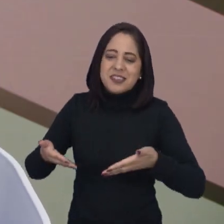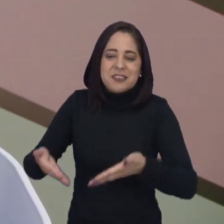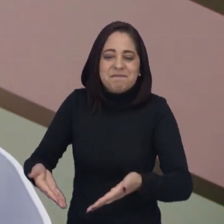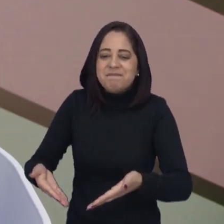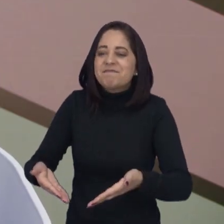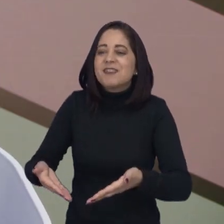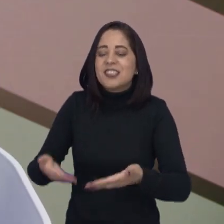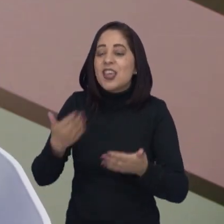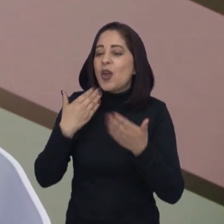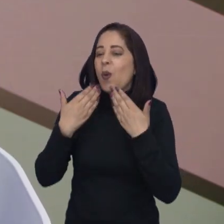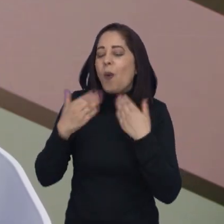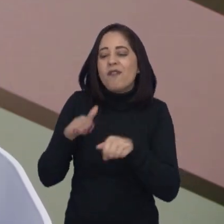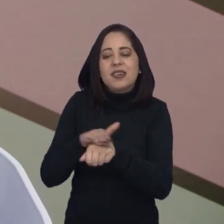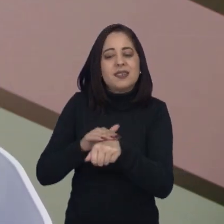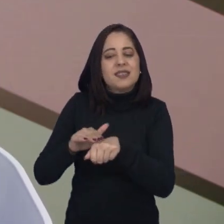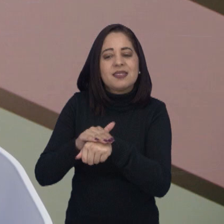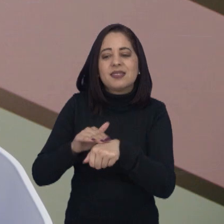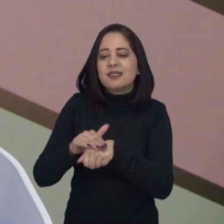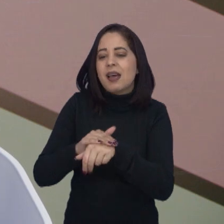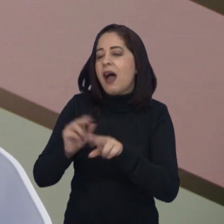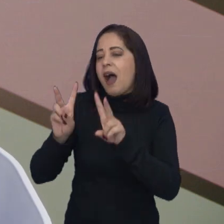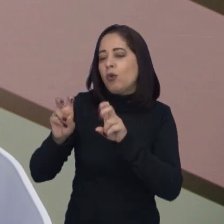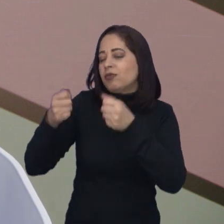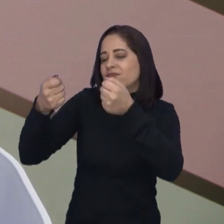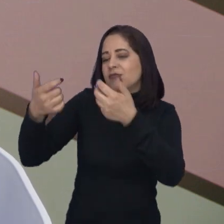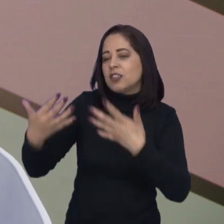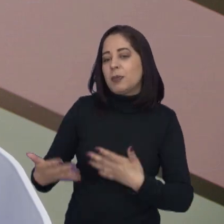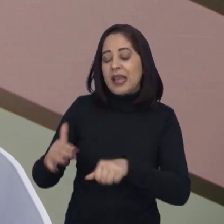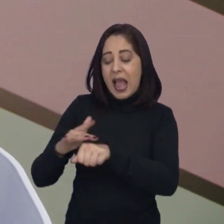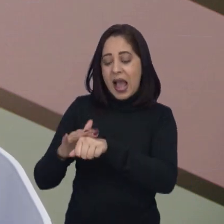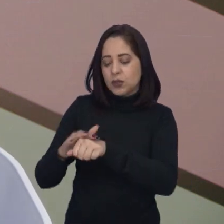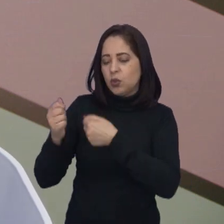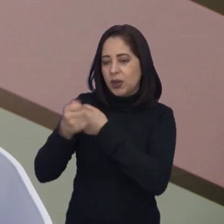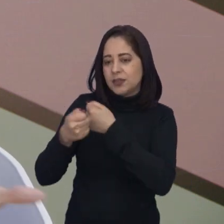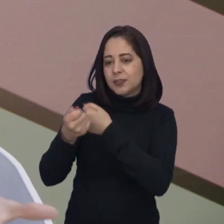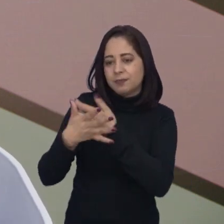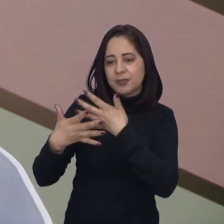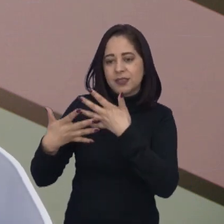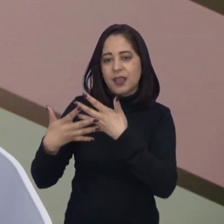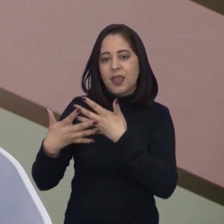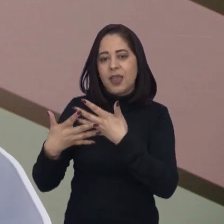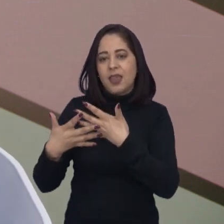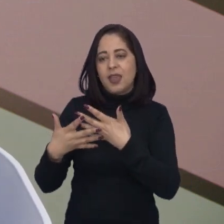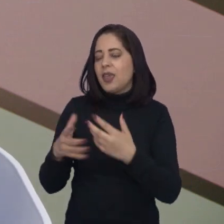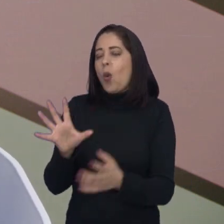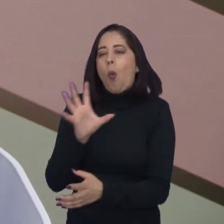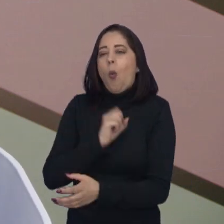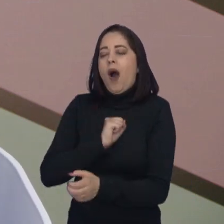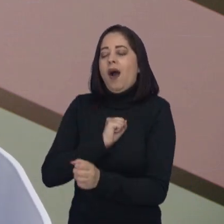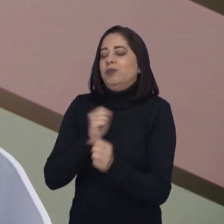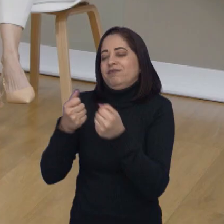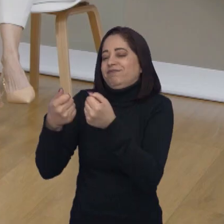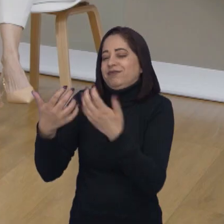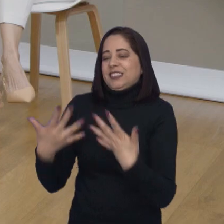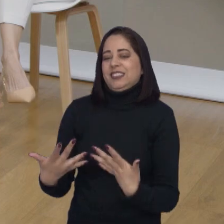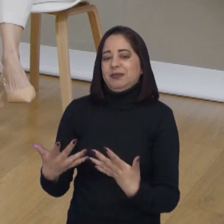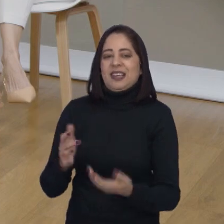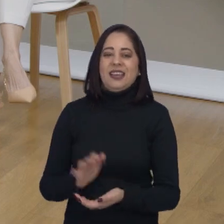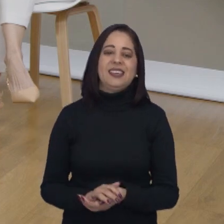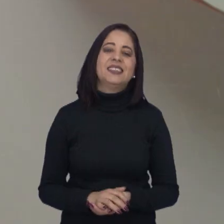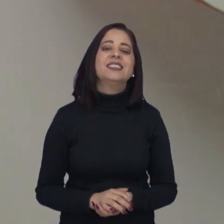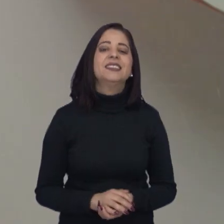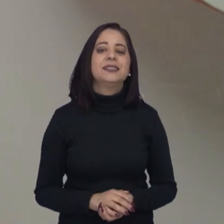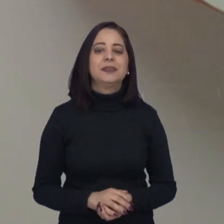aqui falando, explicando dessa doença. E eu adoro explicar, você sabe. Sim, muito